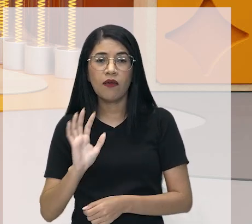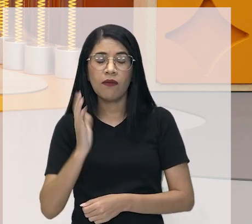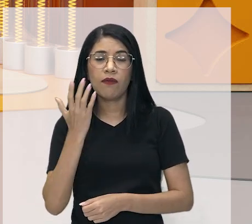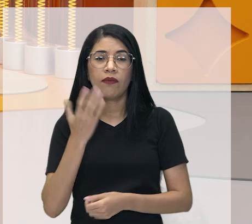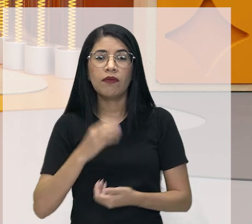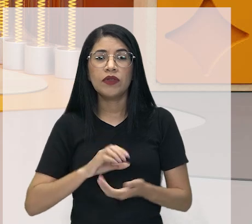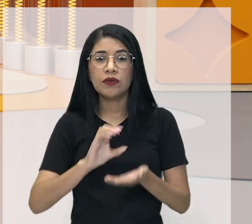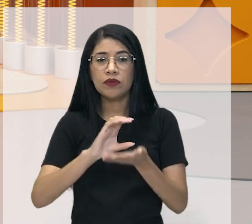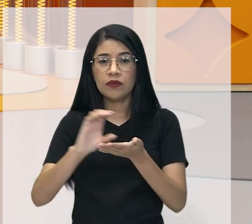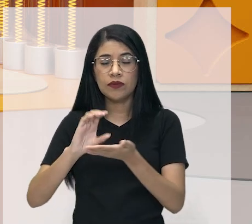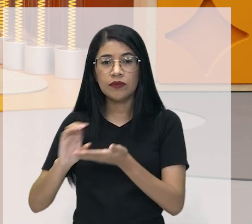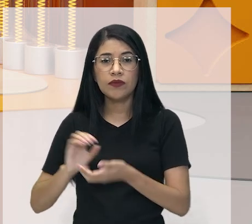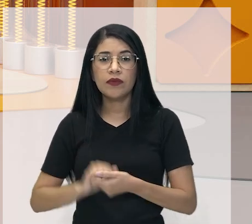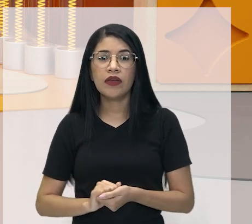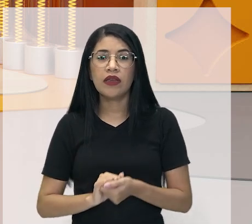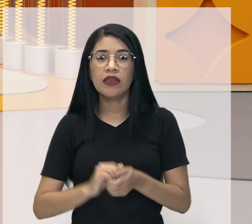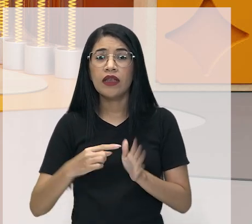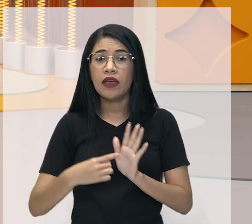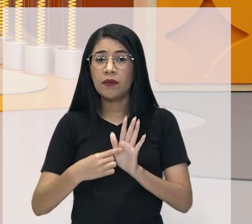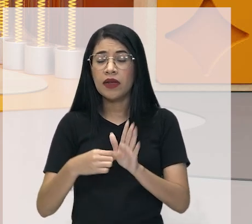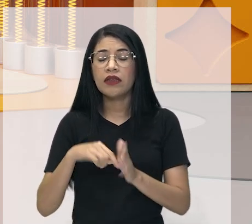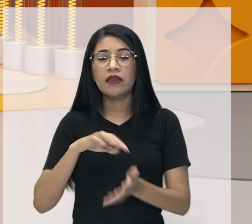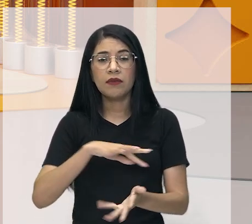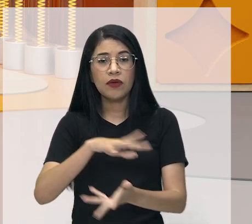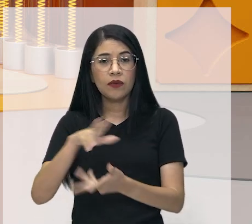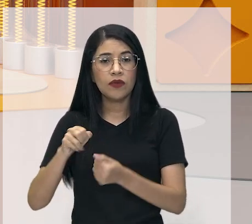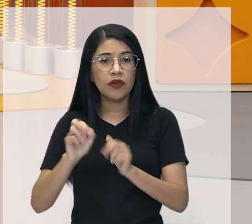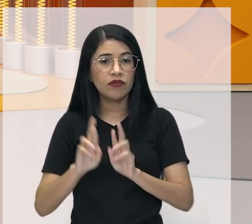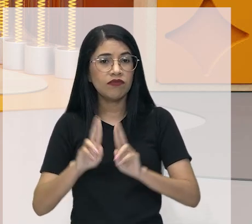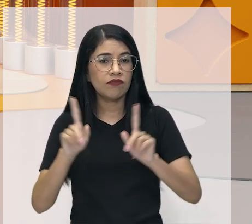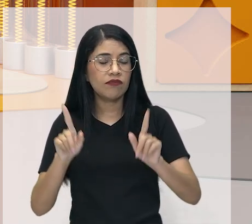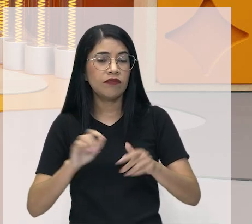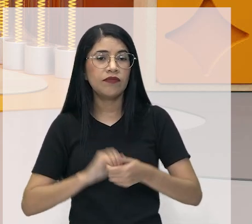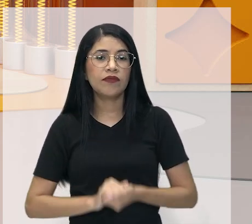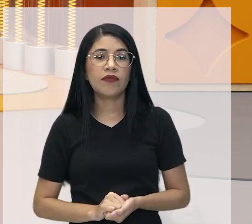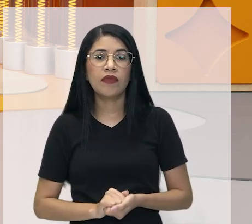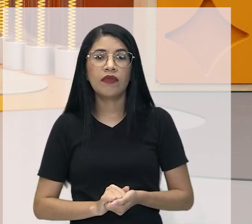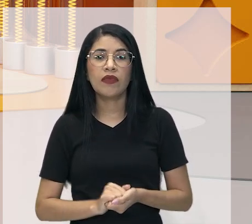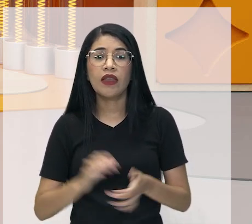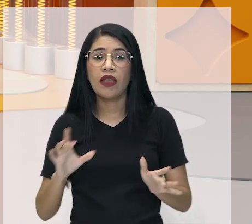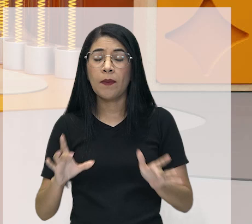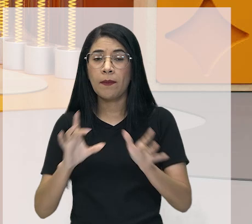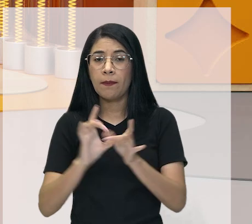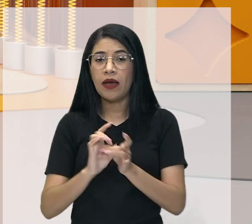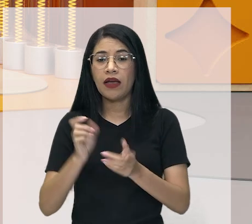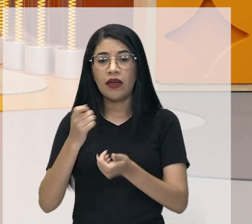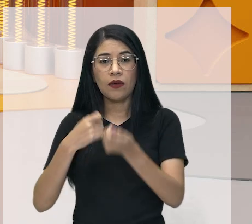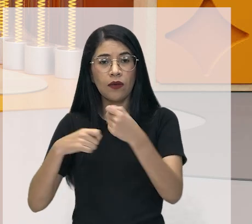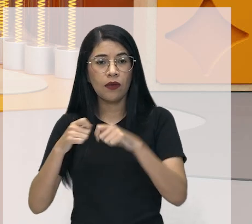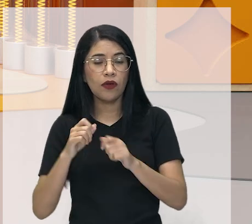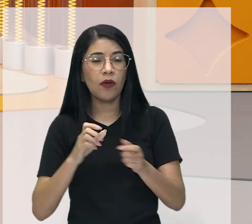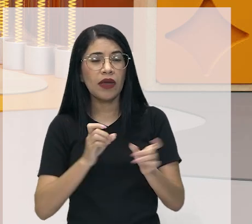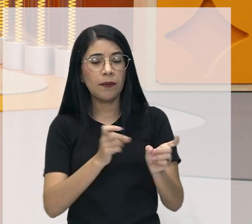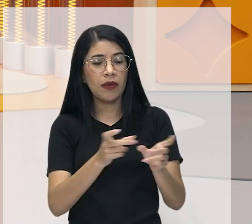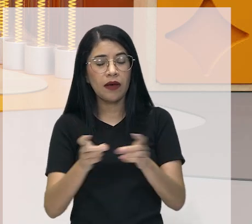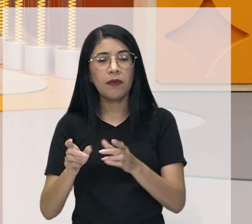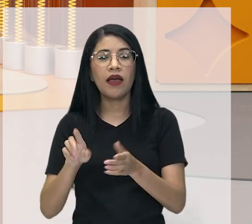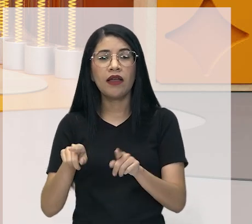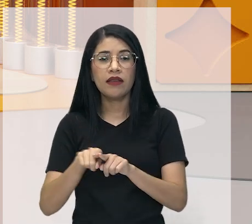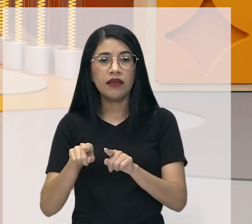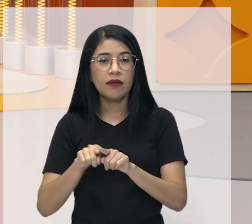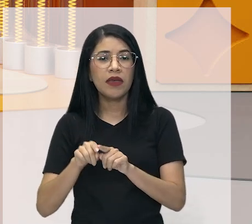União Europeia se destaque para o restante do planeta, né? Nós temos uma integração econômica e comercial que também é